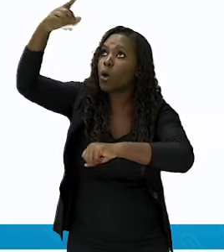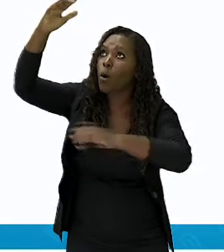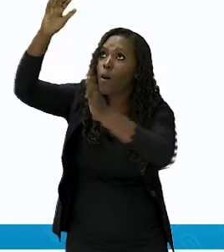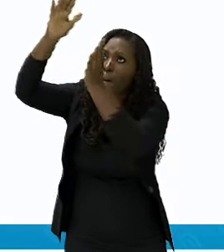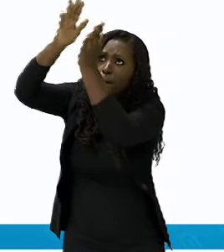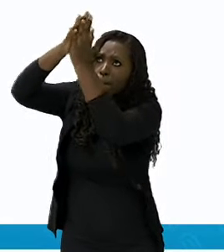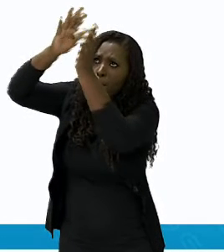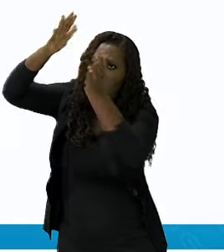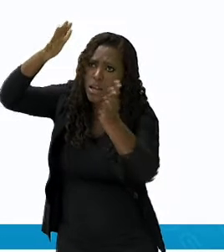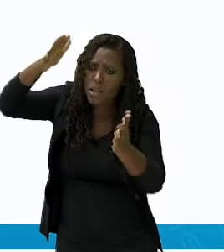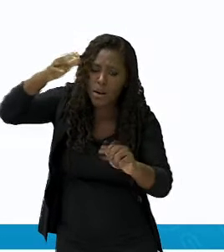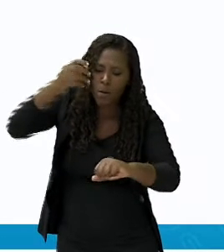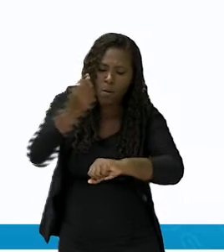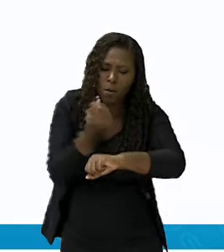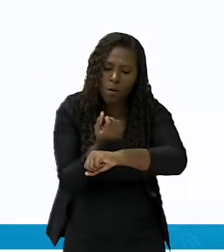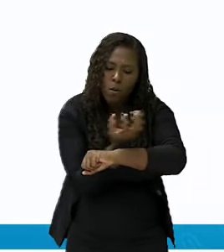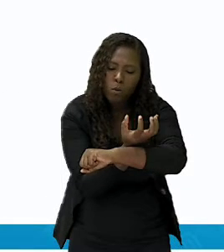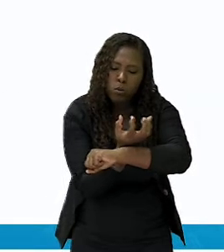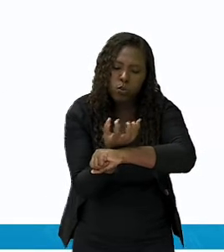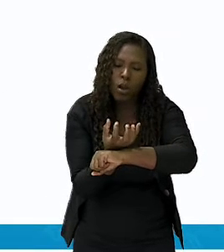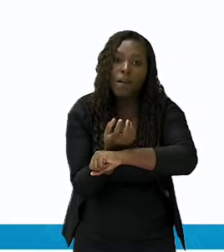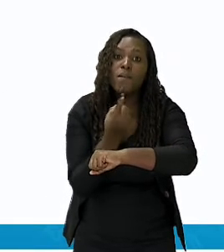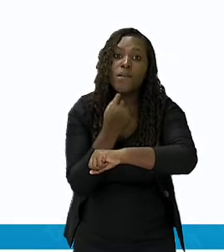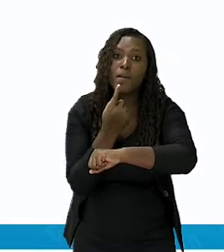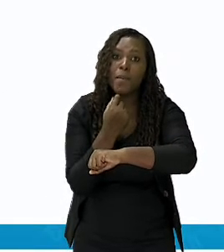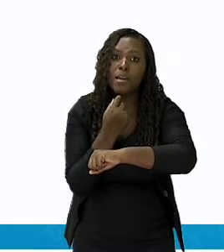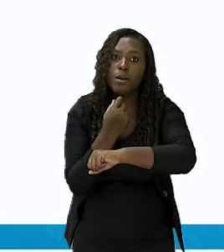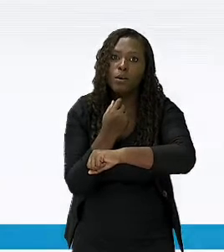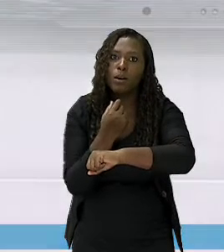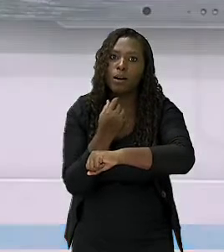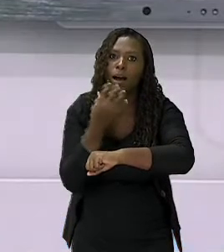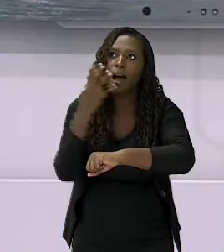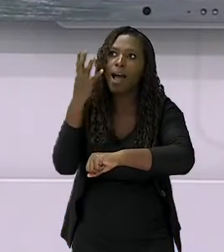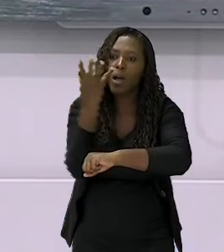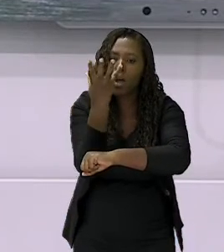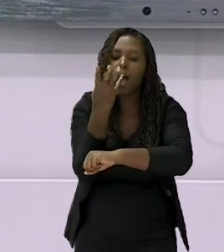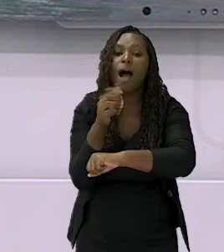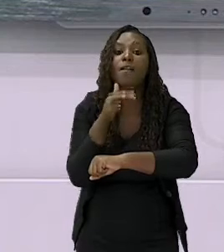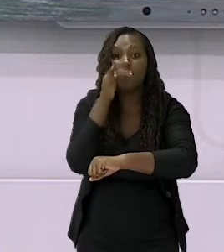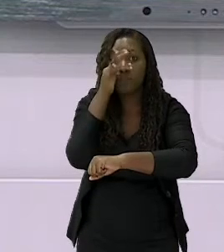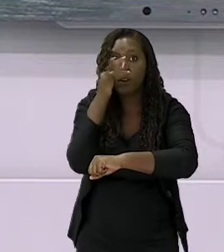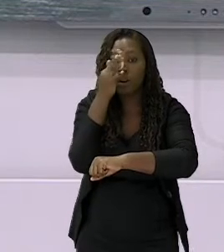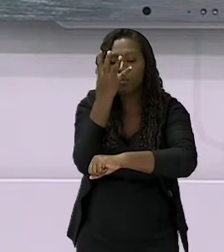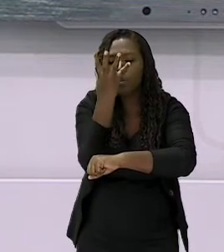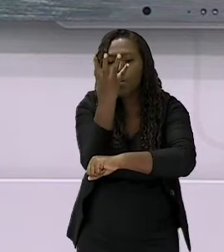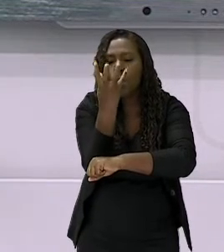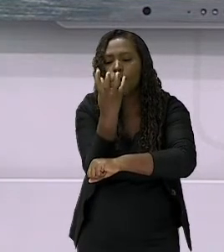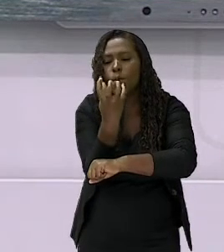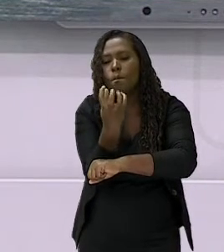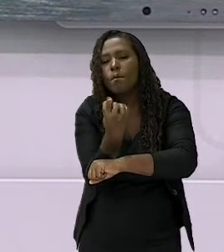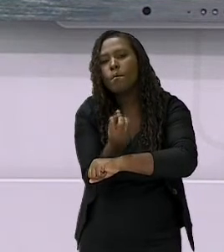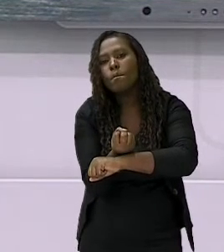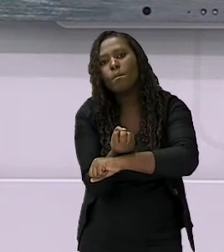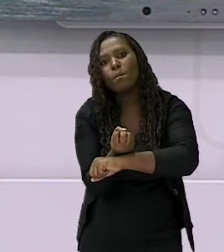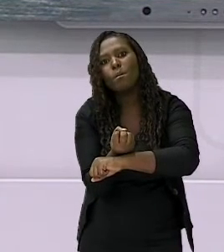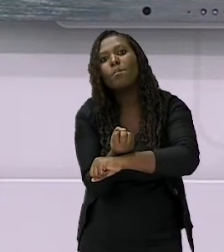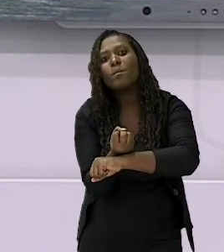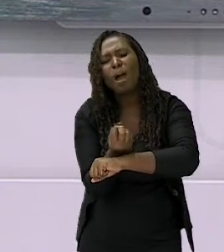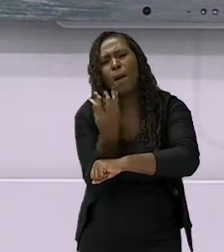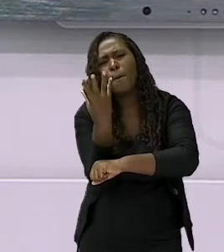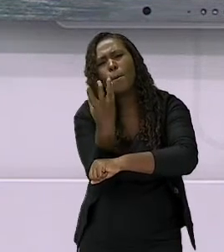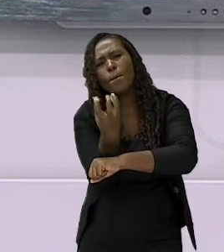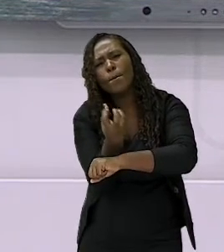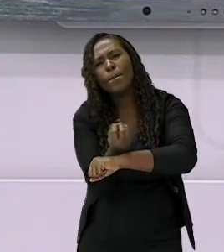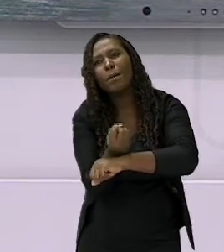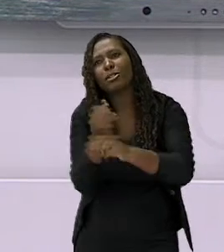em calor e reflete para os nossos olhos só a luz vermelha. Então, se a flor ela é vermelha,